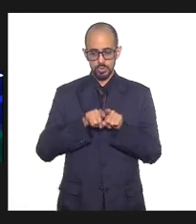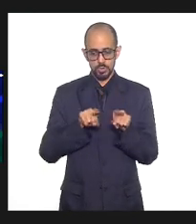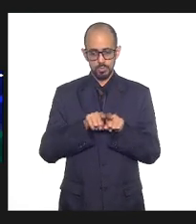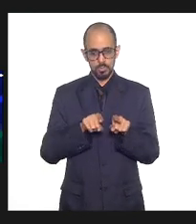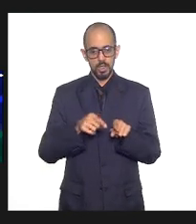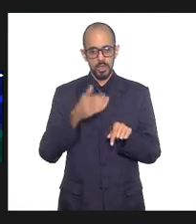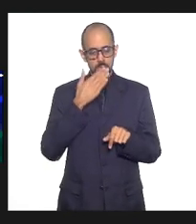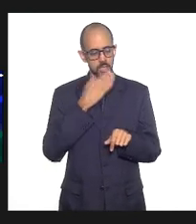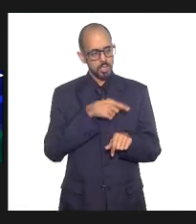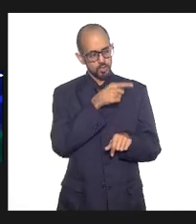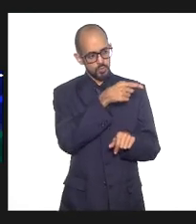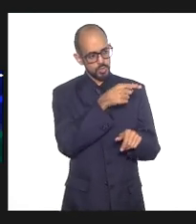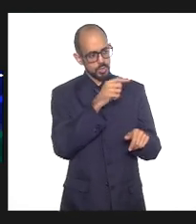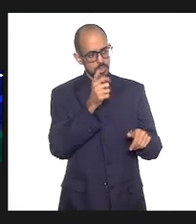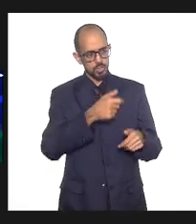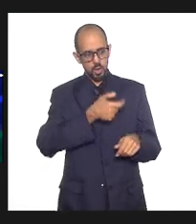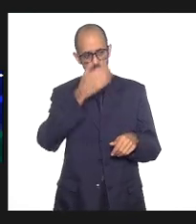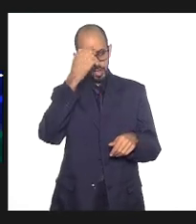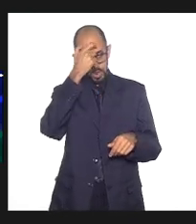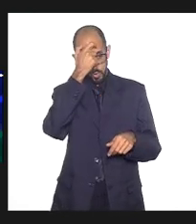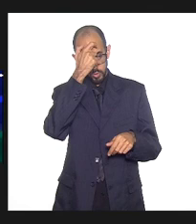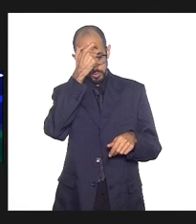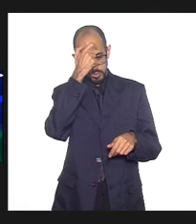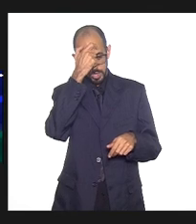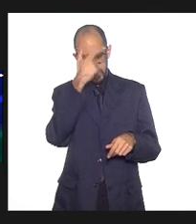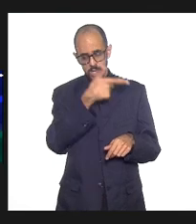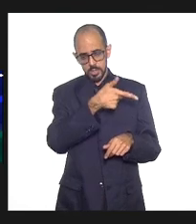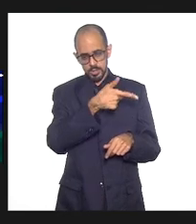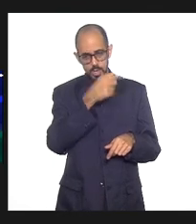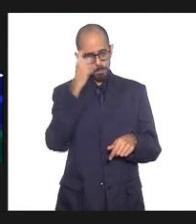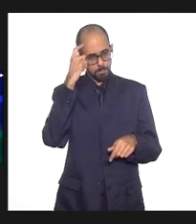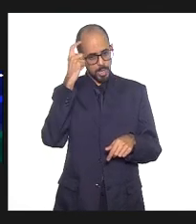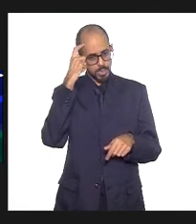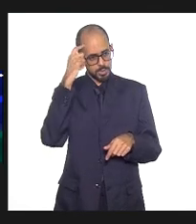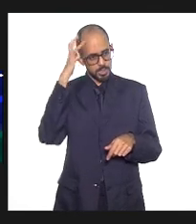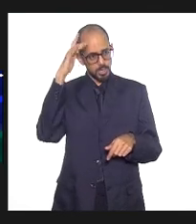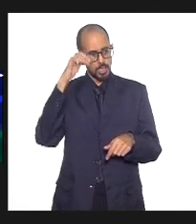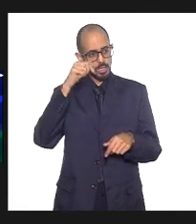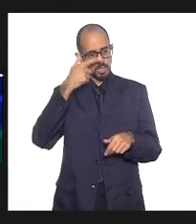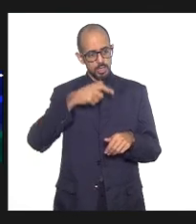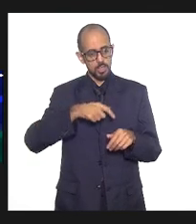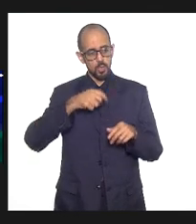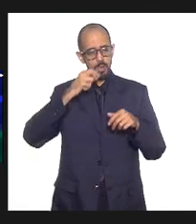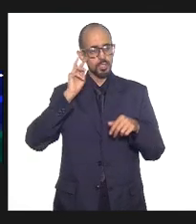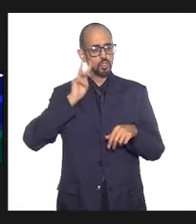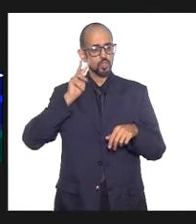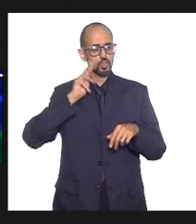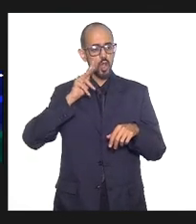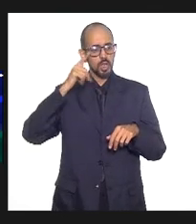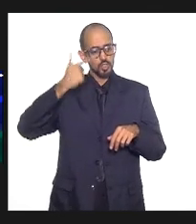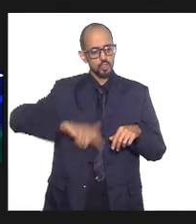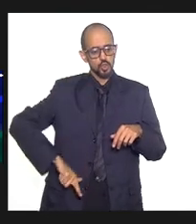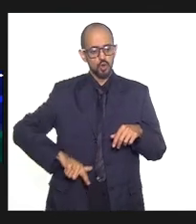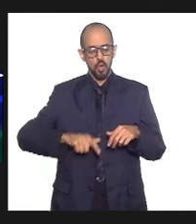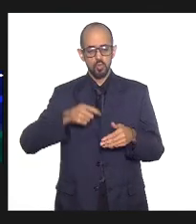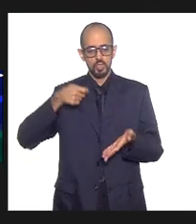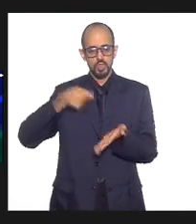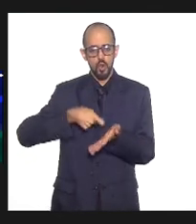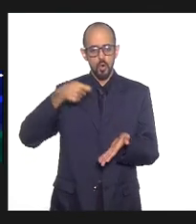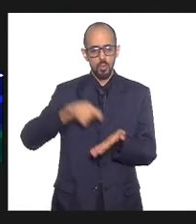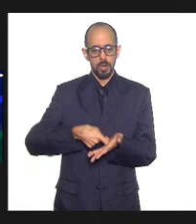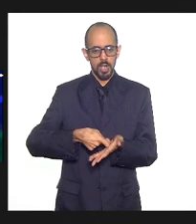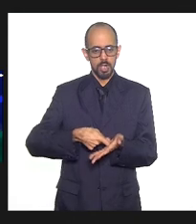botem a mão na consciência e não permitam que uma narrativa nos seja mais uma vez imposta e que gradativamente